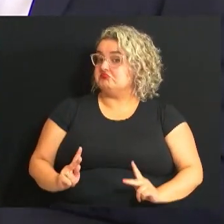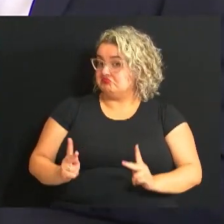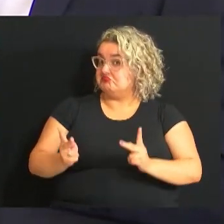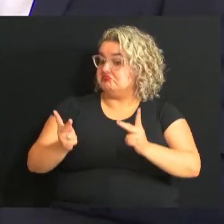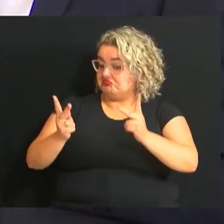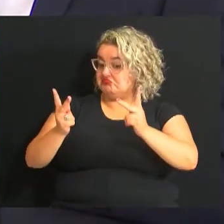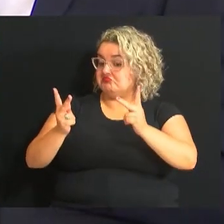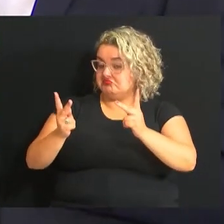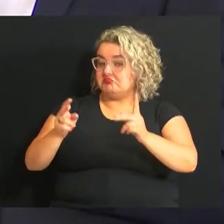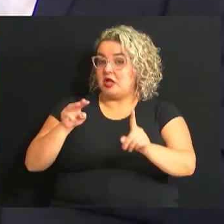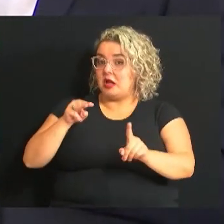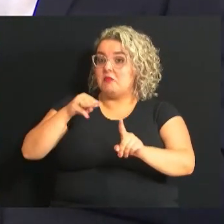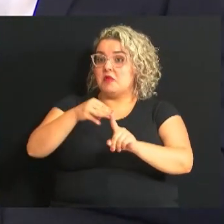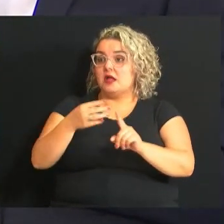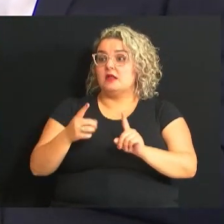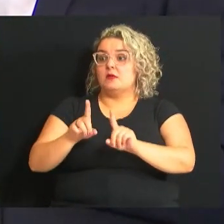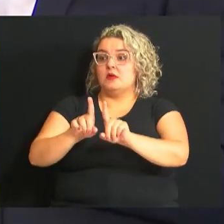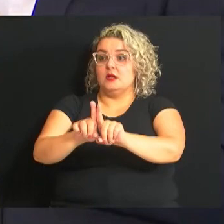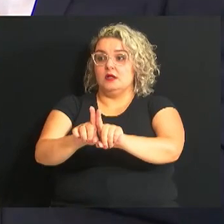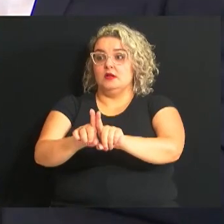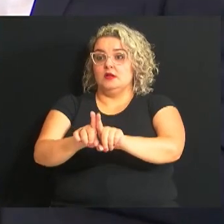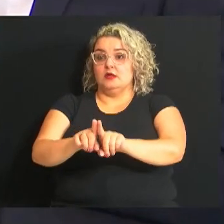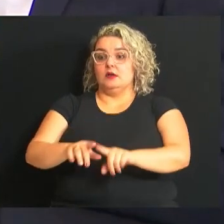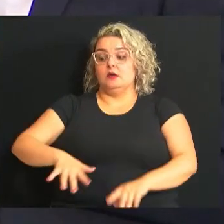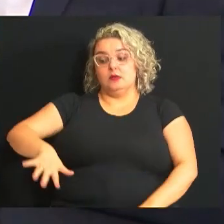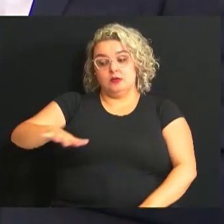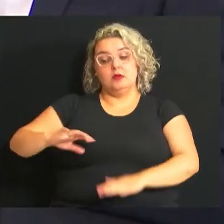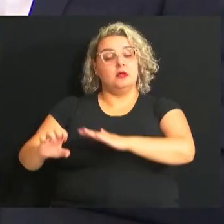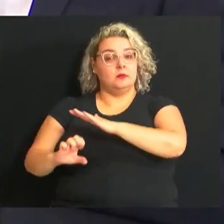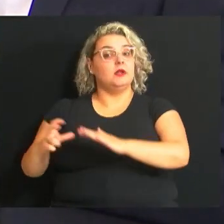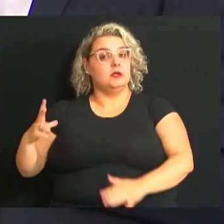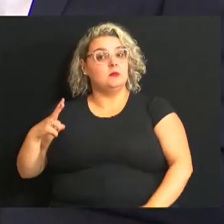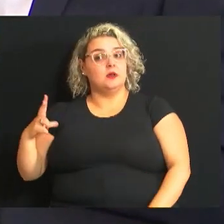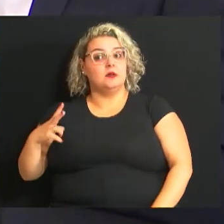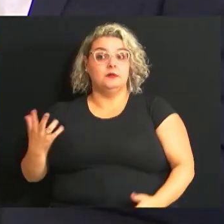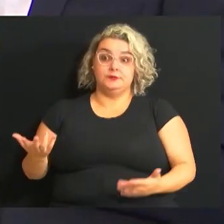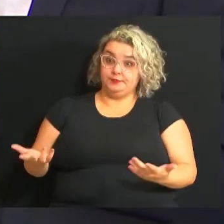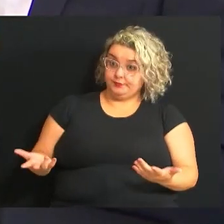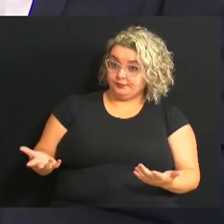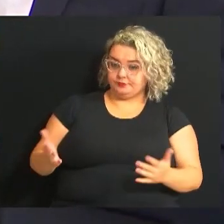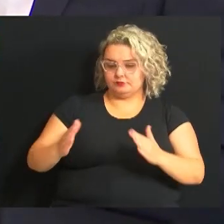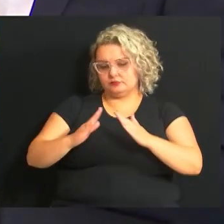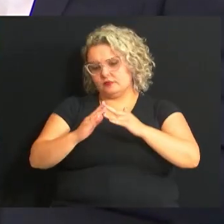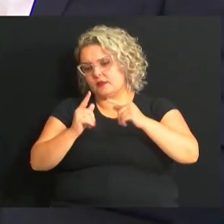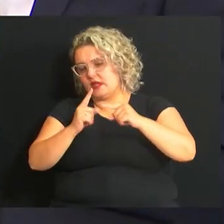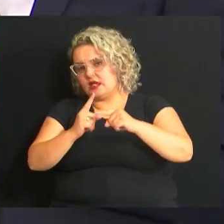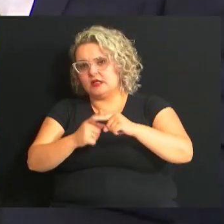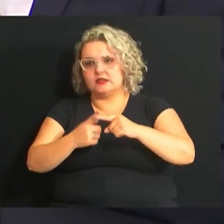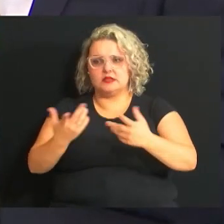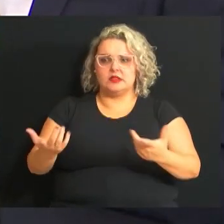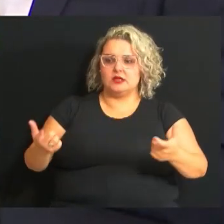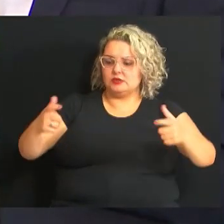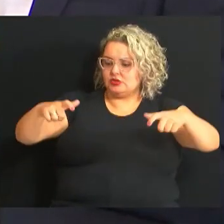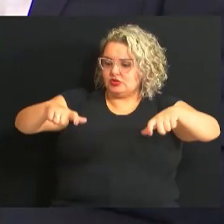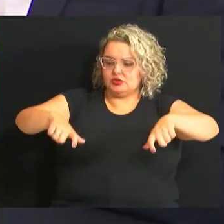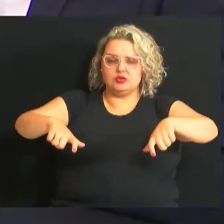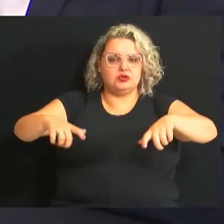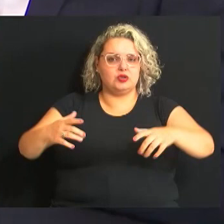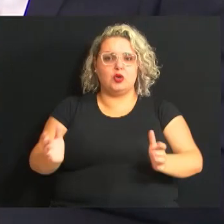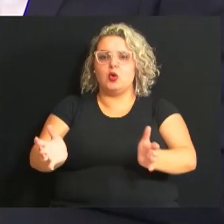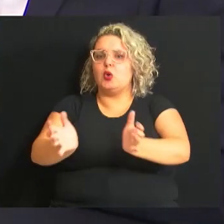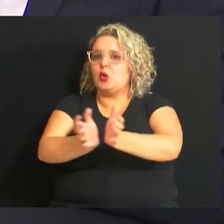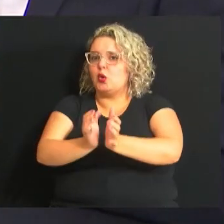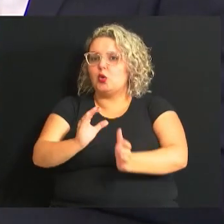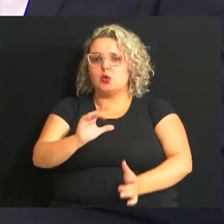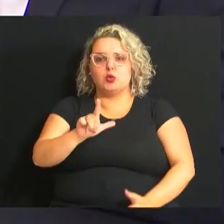a parceria com a iniciativa privada. Ou seja, igrejas, estádios de futebol, clubes, postos